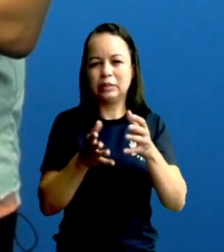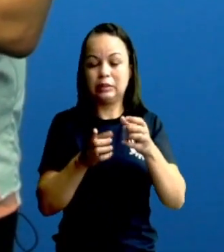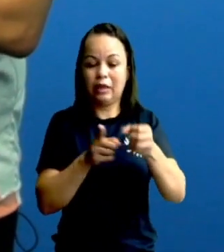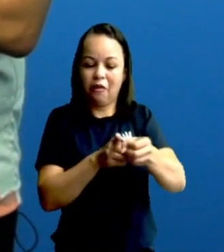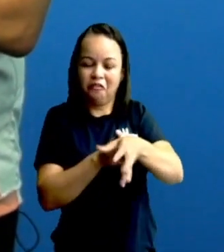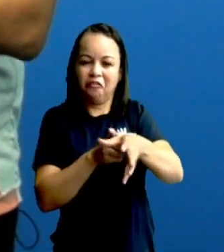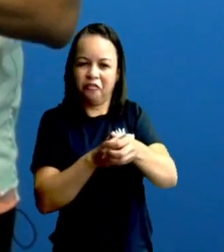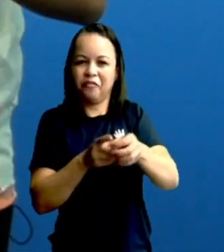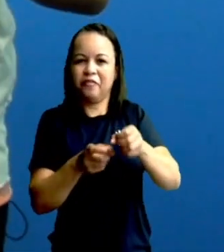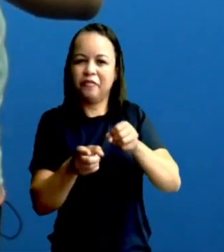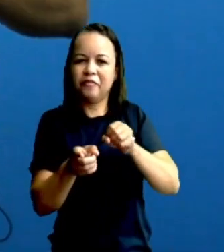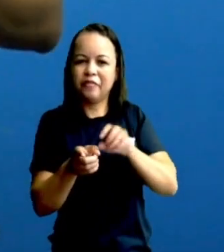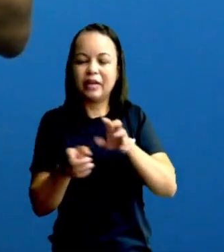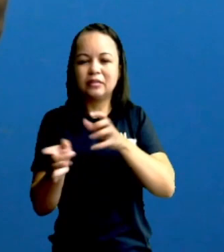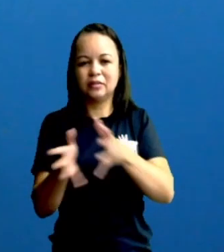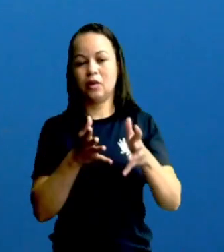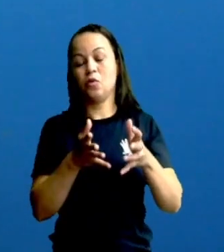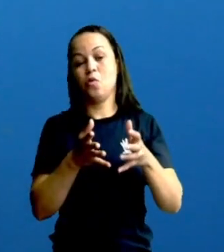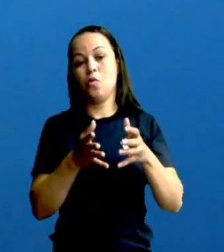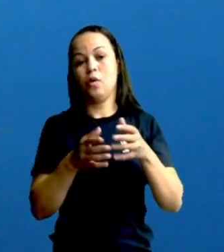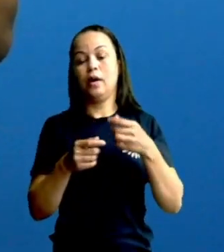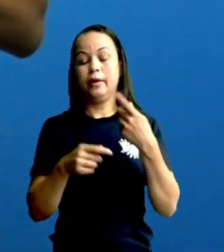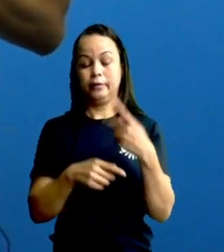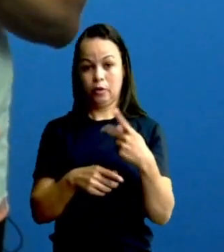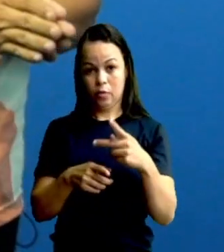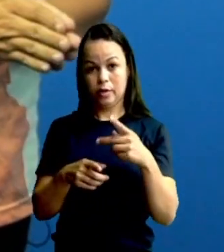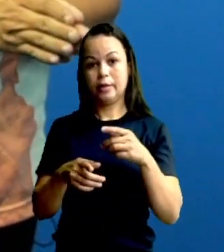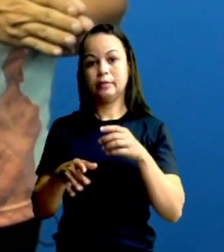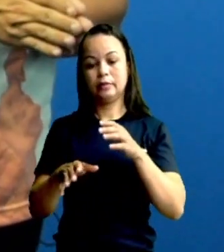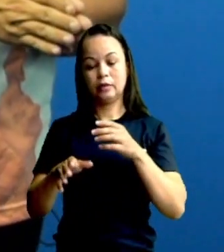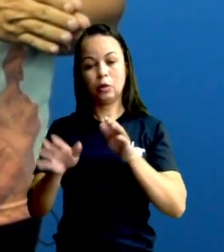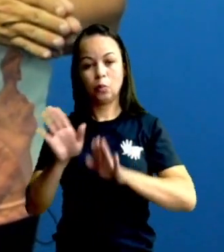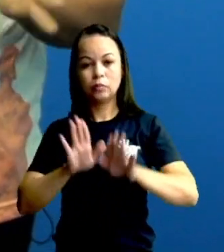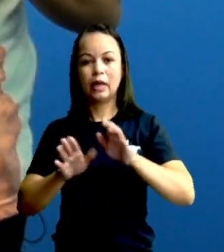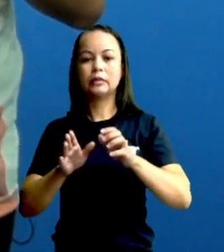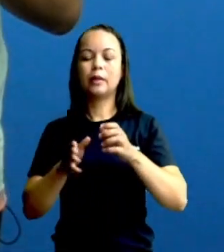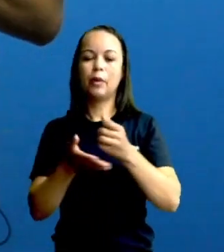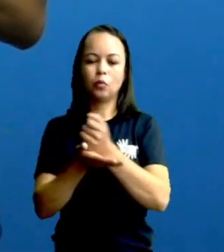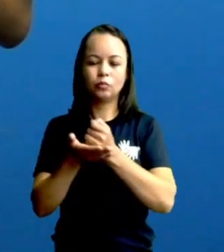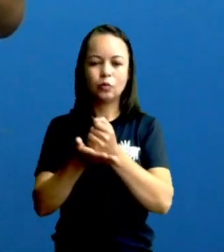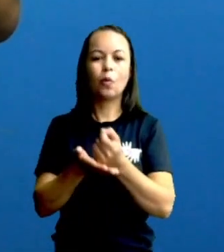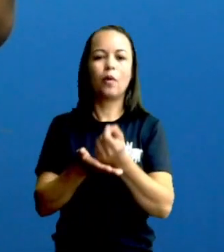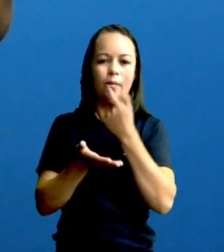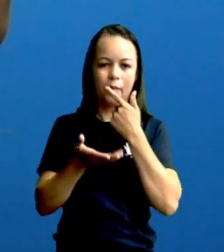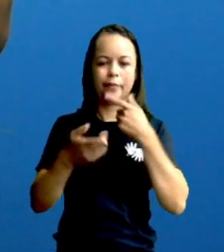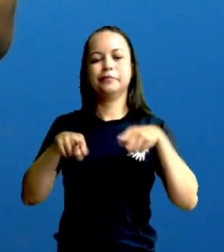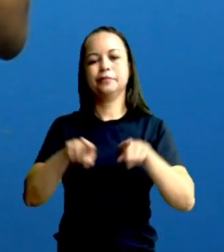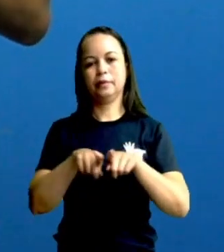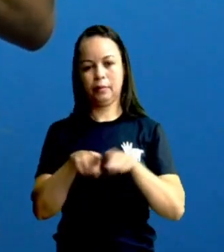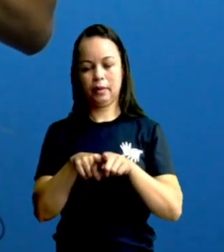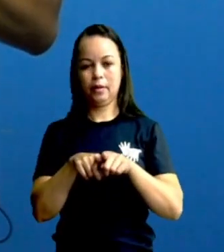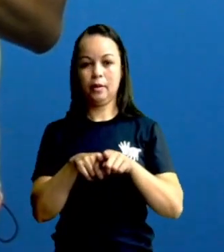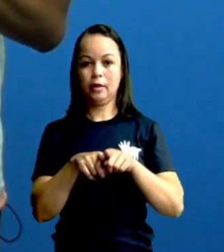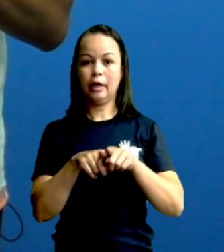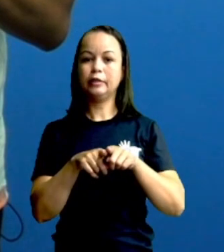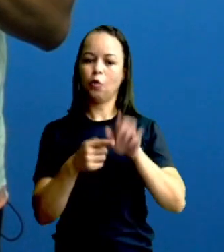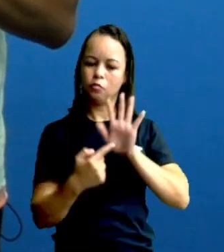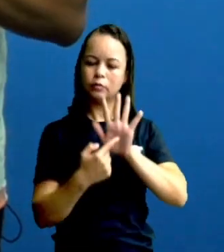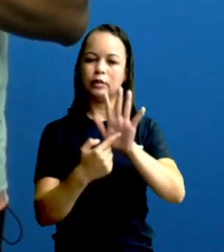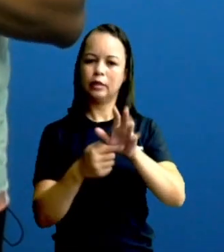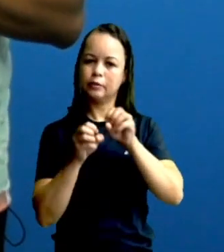da infecção propriamente dito. O tratamento também é feito com antibióticos. Mas cabe a gente deixar registrado, gente, mais uma